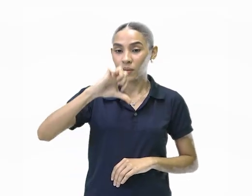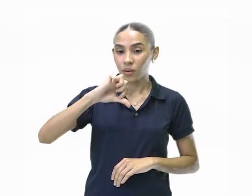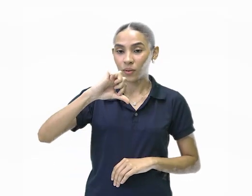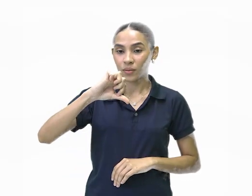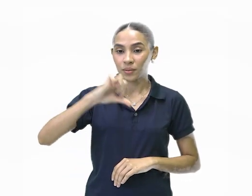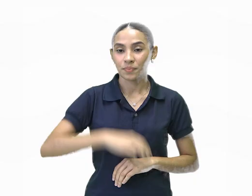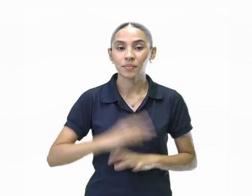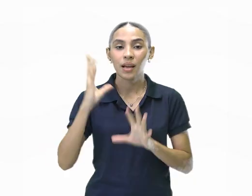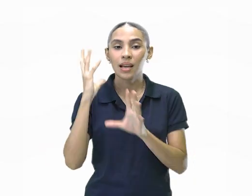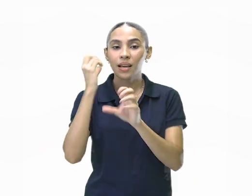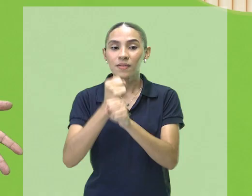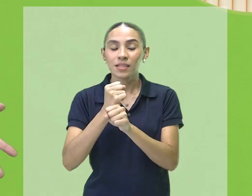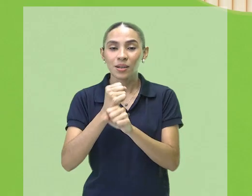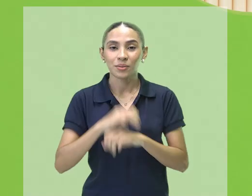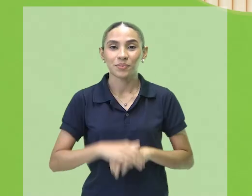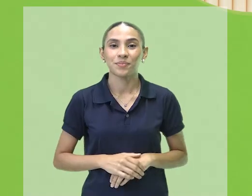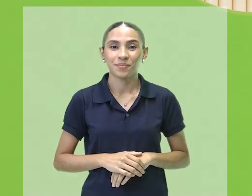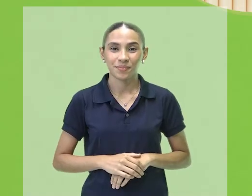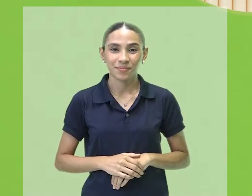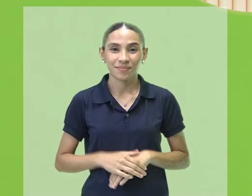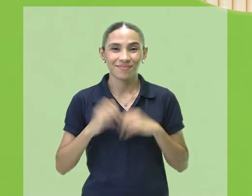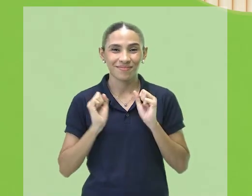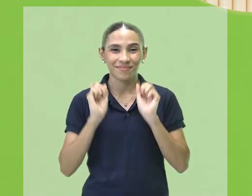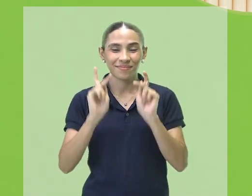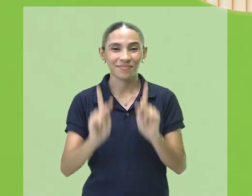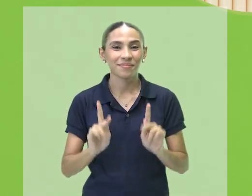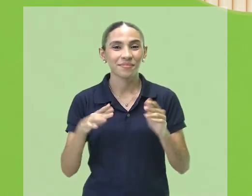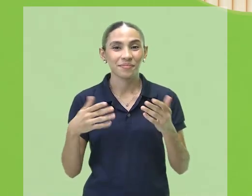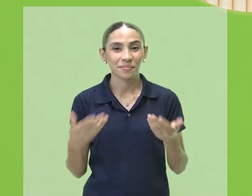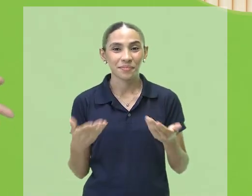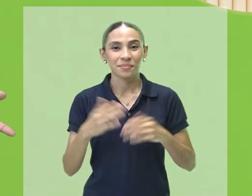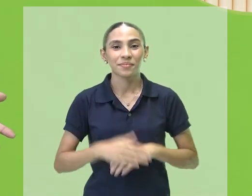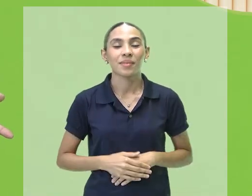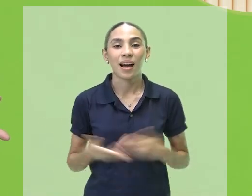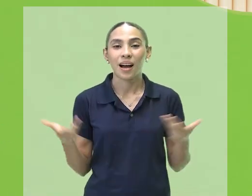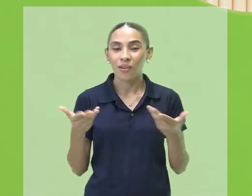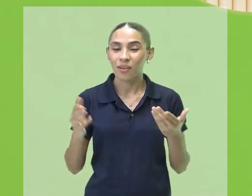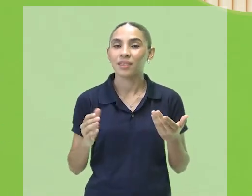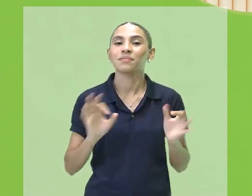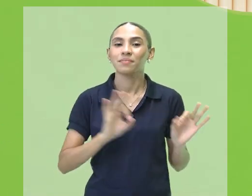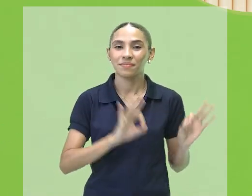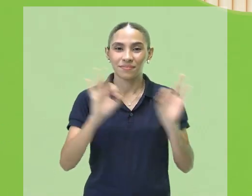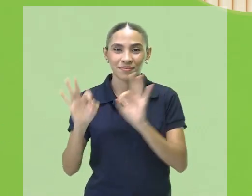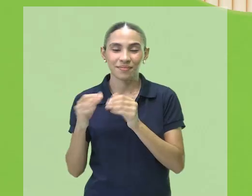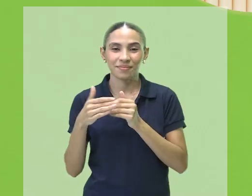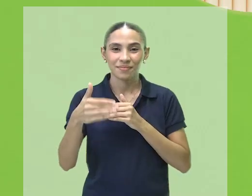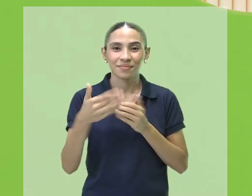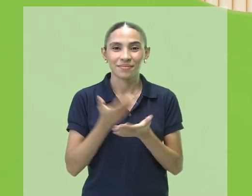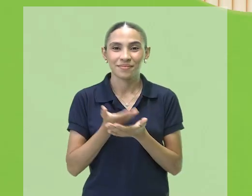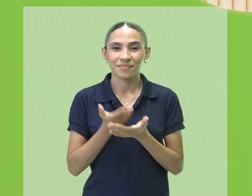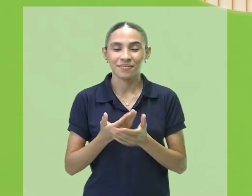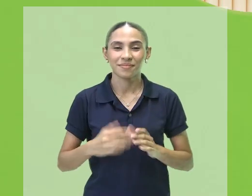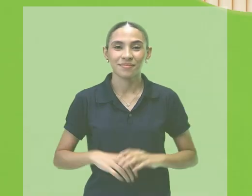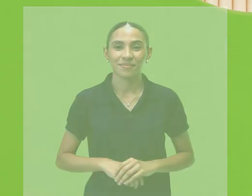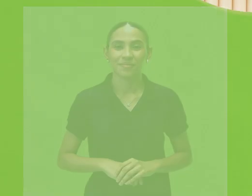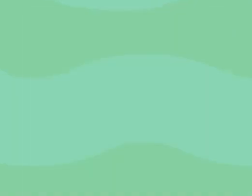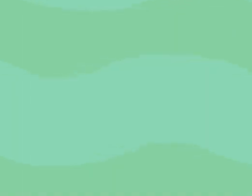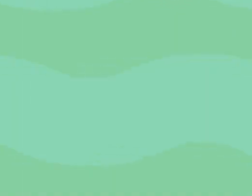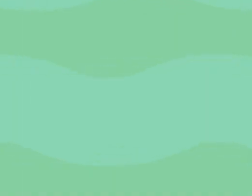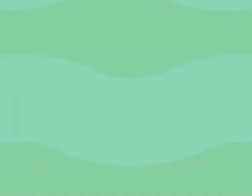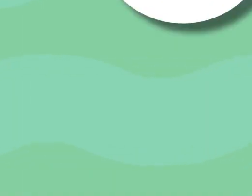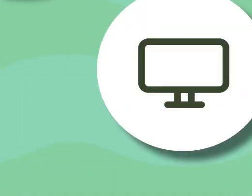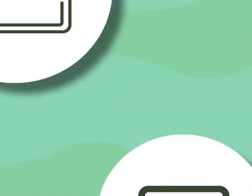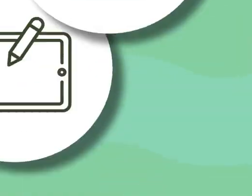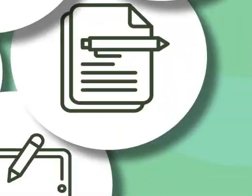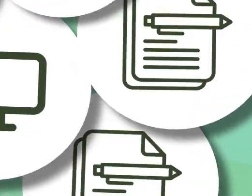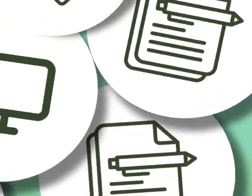9, revisão. Muito bem, pessoal. E agora sim, vamos à aula.